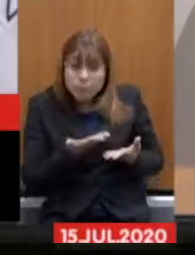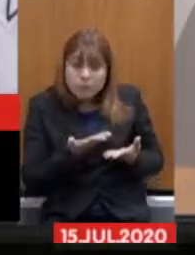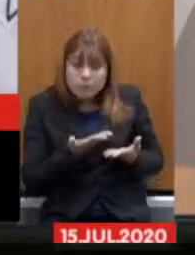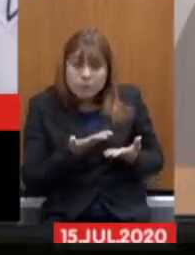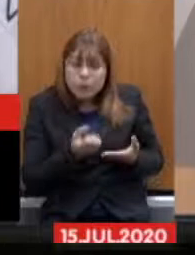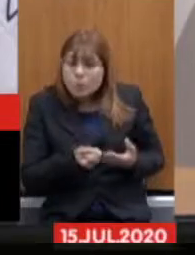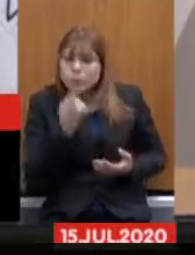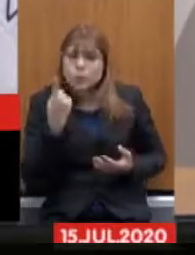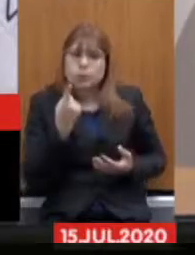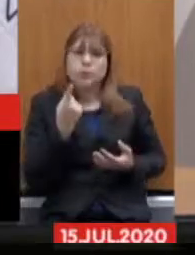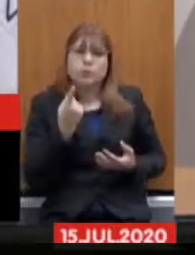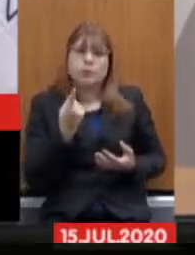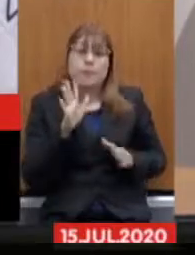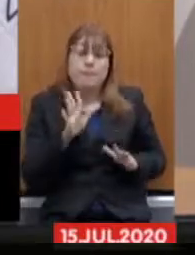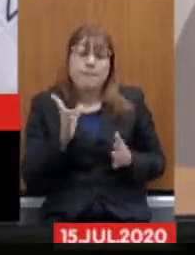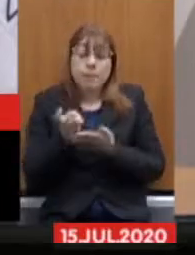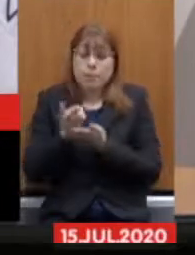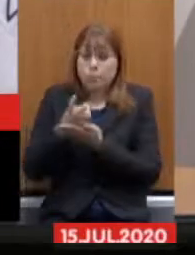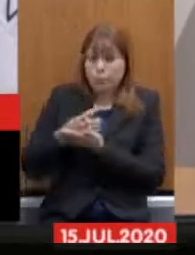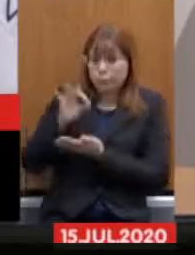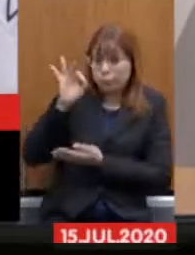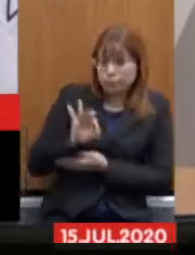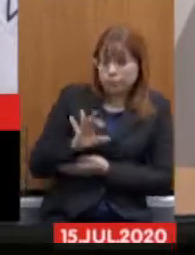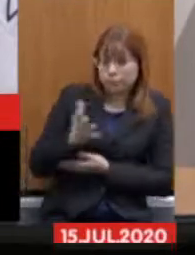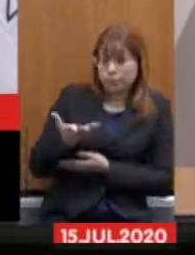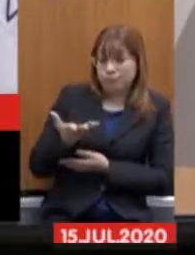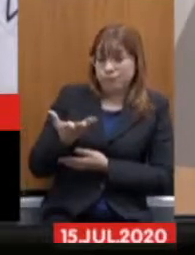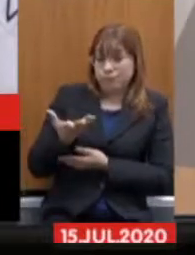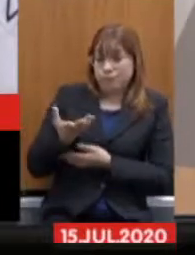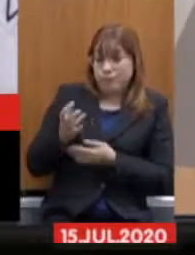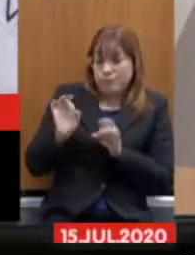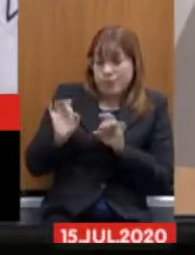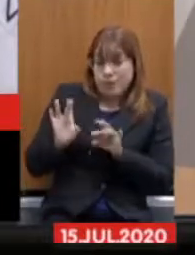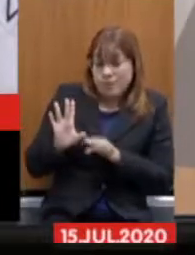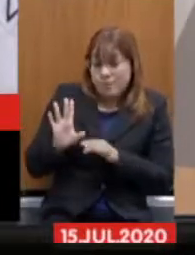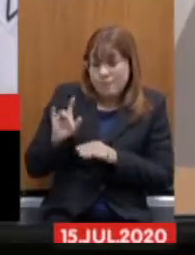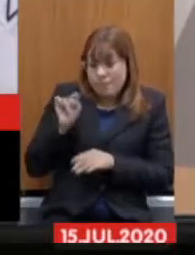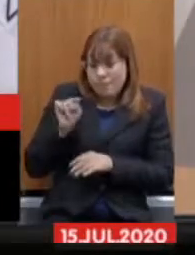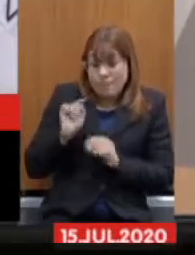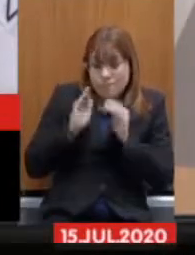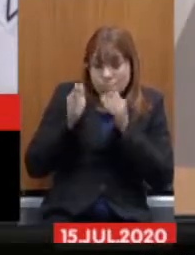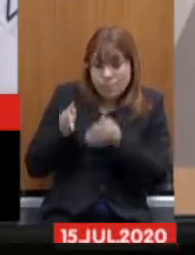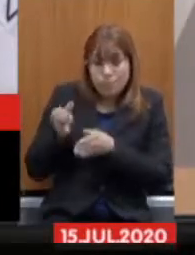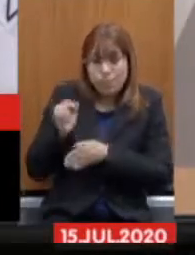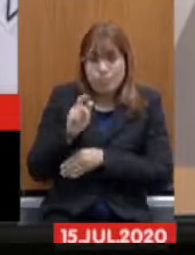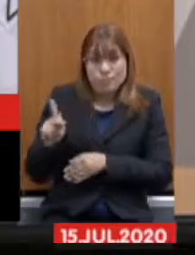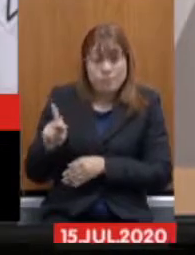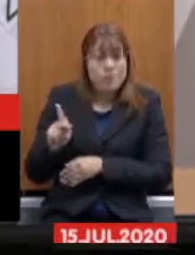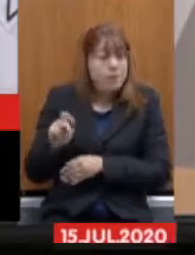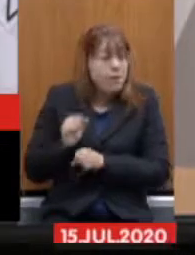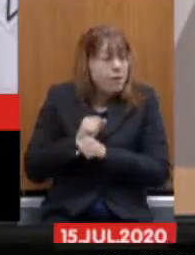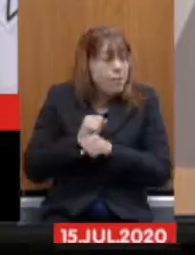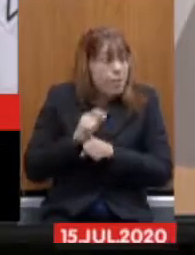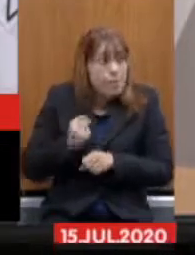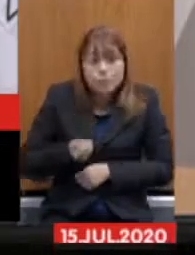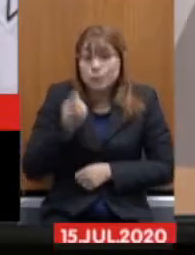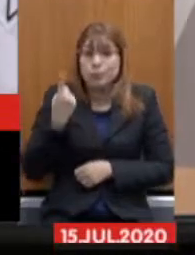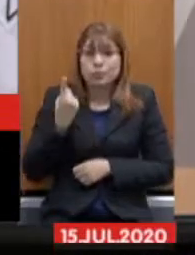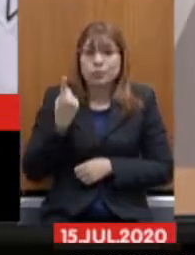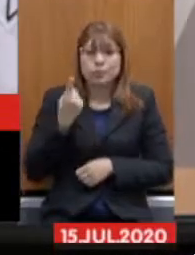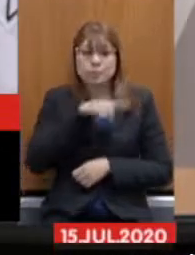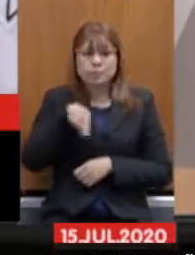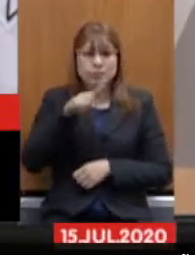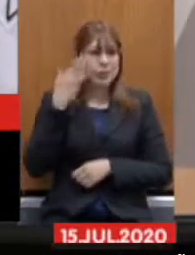na hora também mas ali que eu tô extraordinária para aposentada é de uma é tão absurda que às vezes as pessoas não